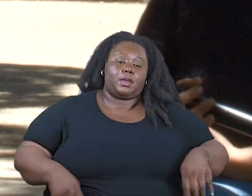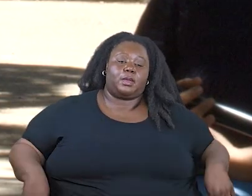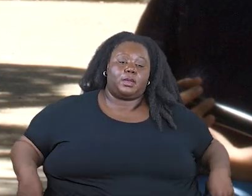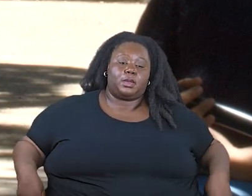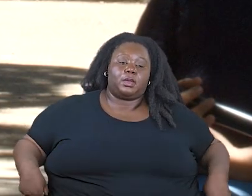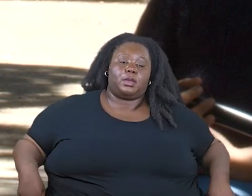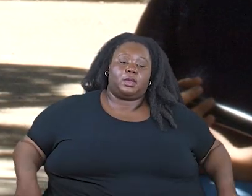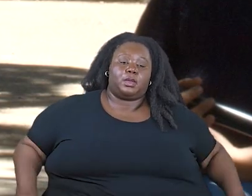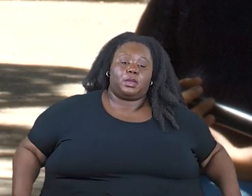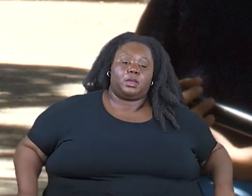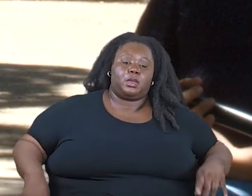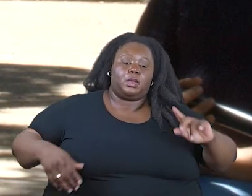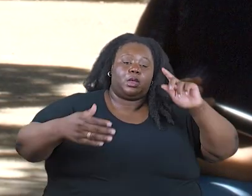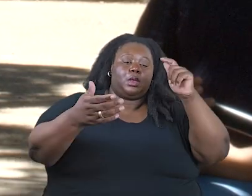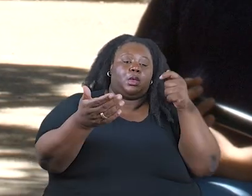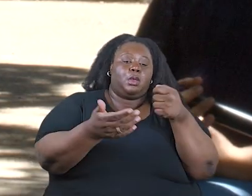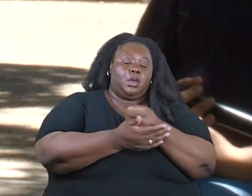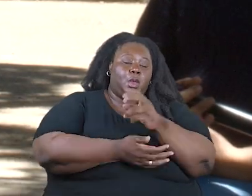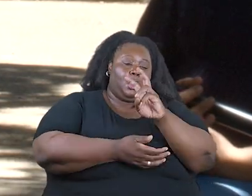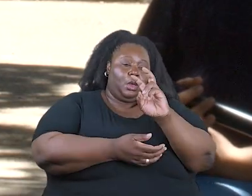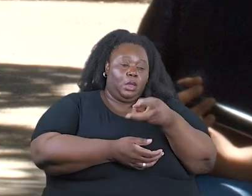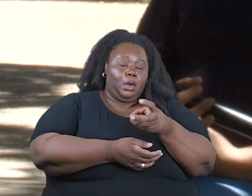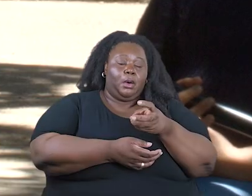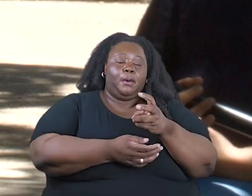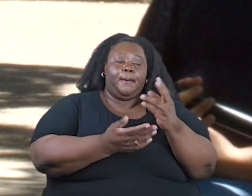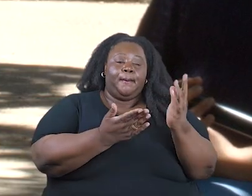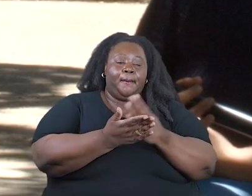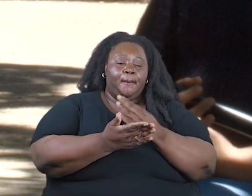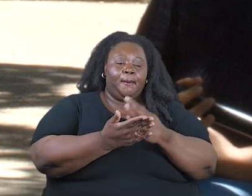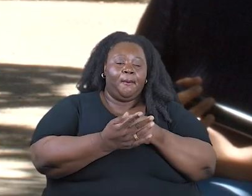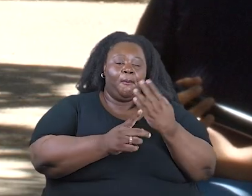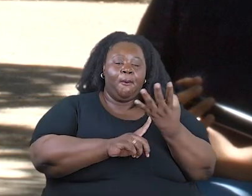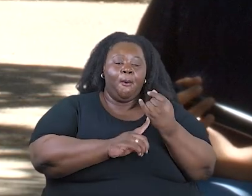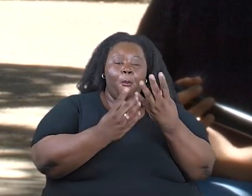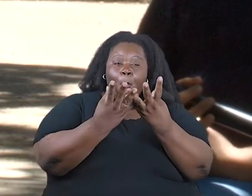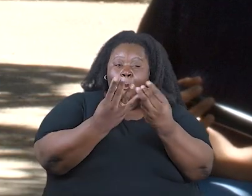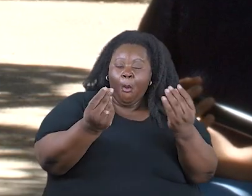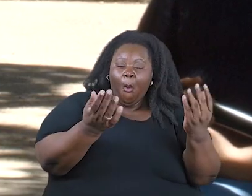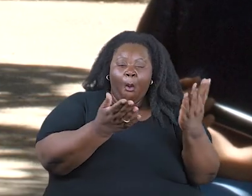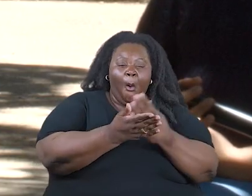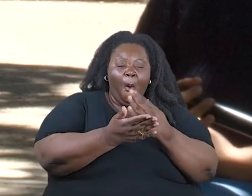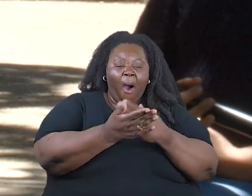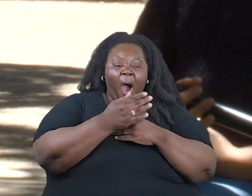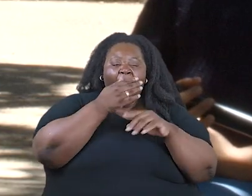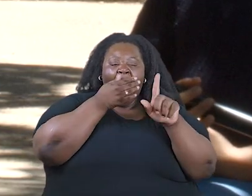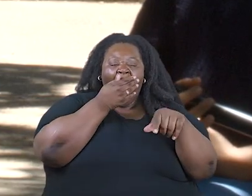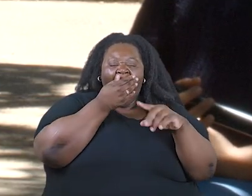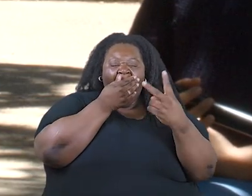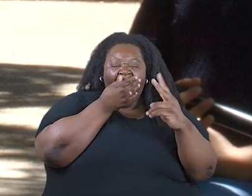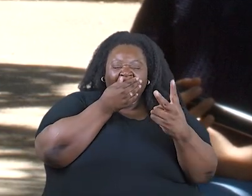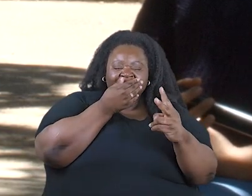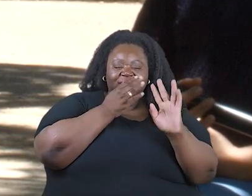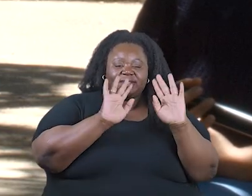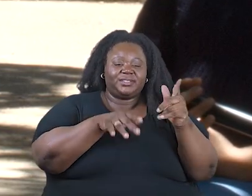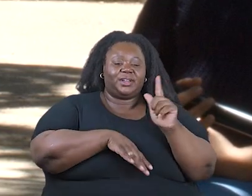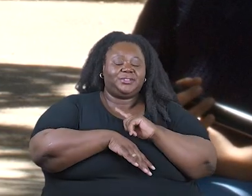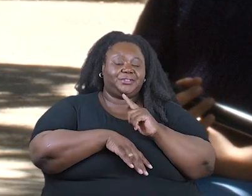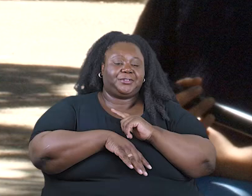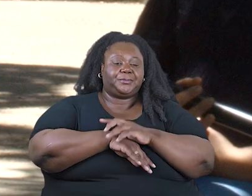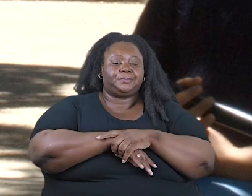compraram de uma vez 5.000 livros de artista. E muitos desses livros são duplicatas, eles já